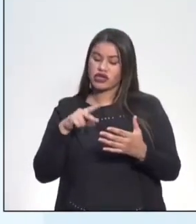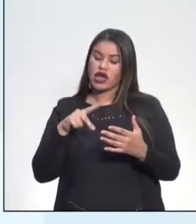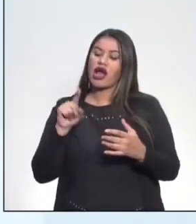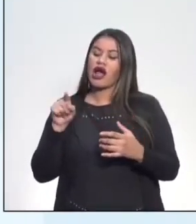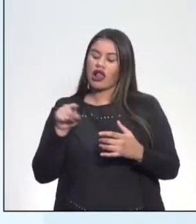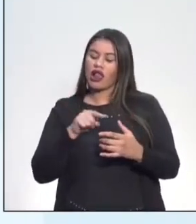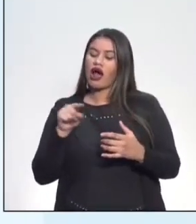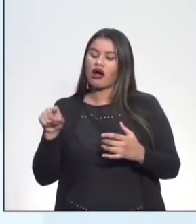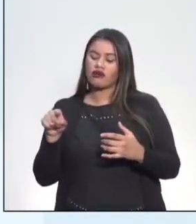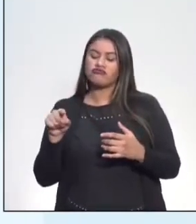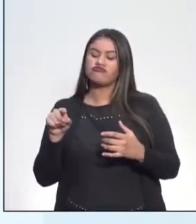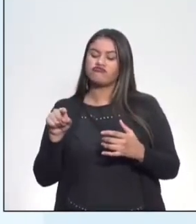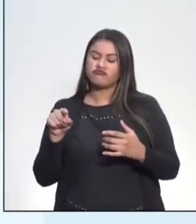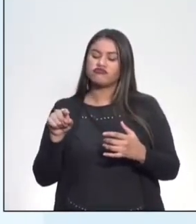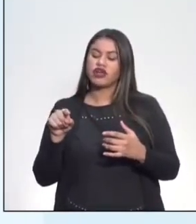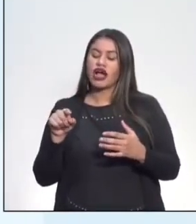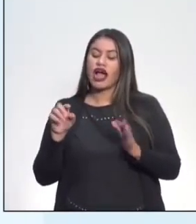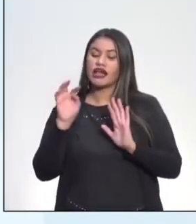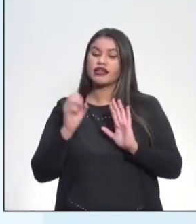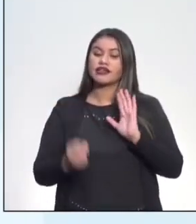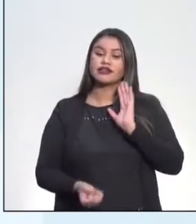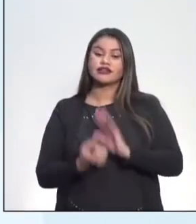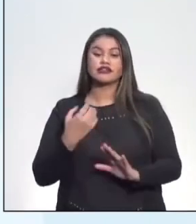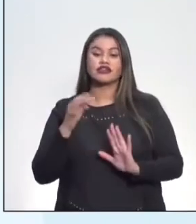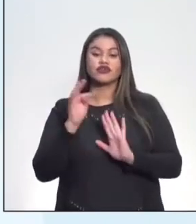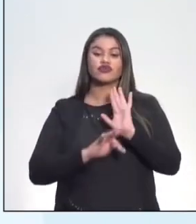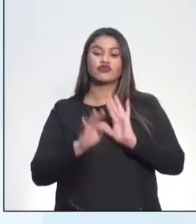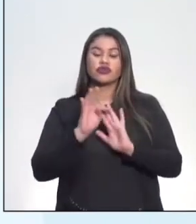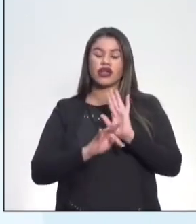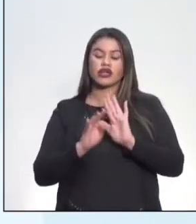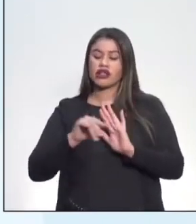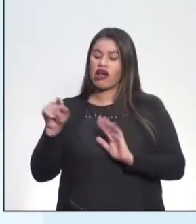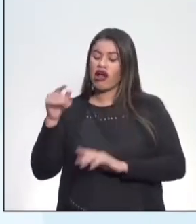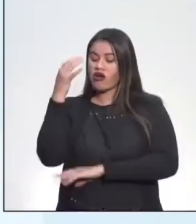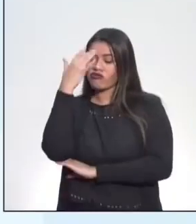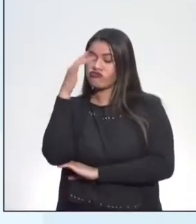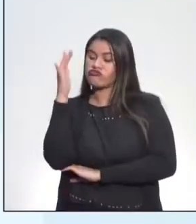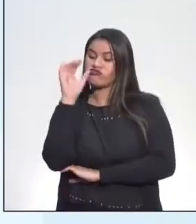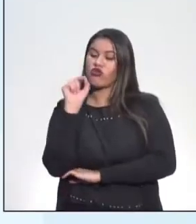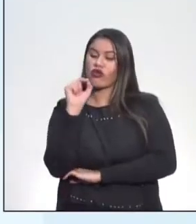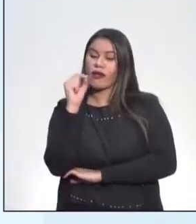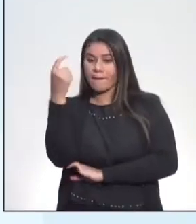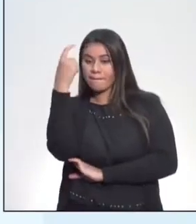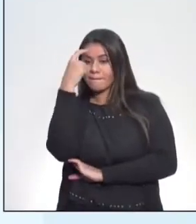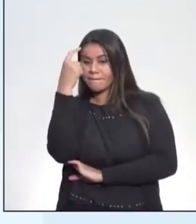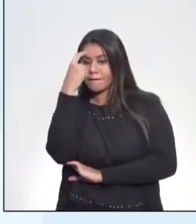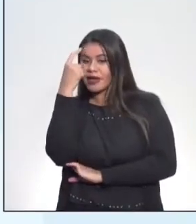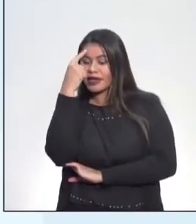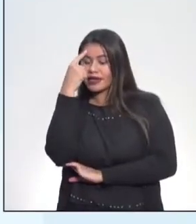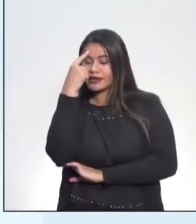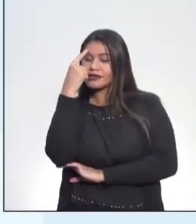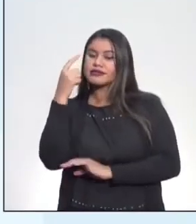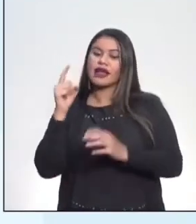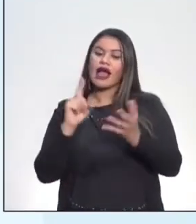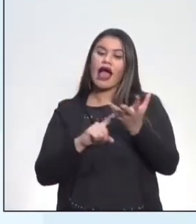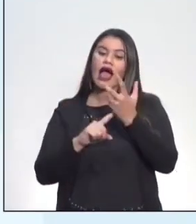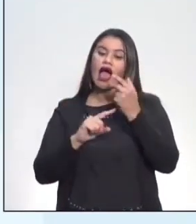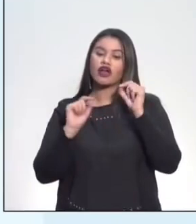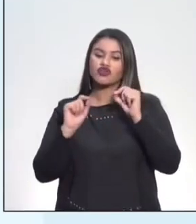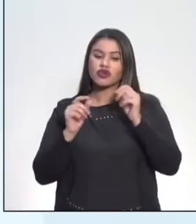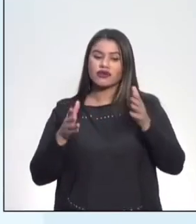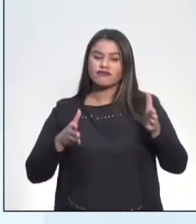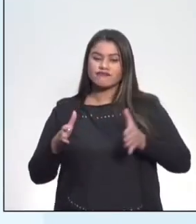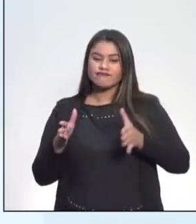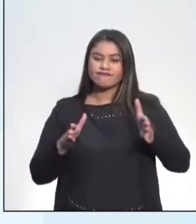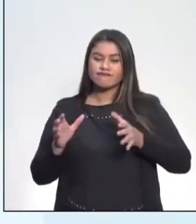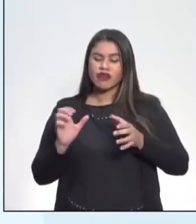um texto escrevendo o que vocês entenderam, o que vocês pensam sobre arte, ainda mais agora nesse período de pandemia, como é que a